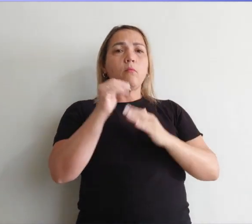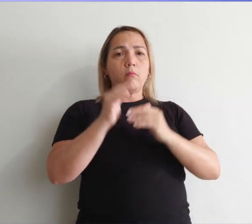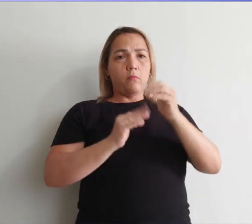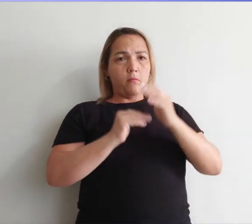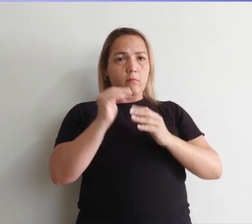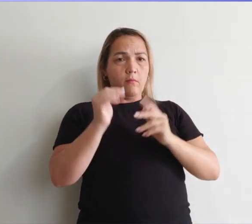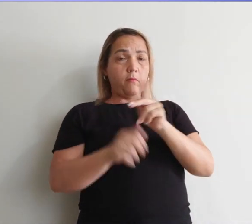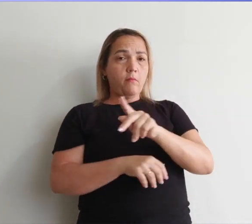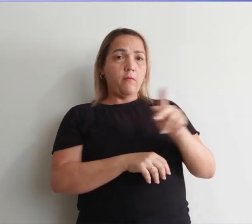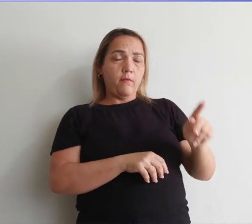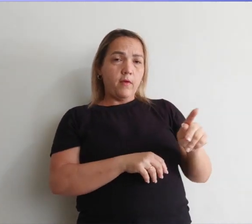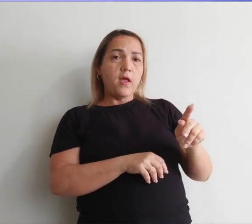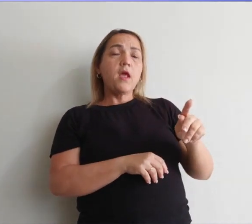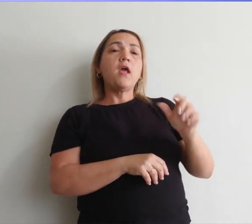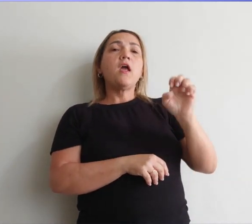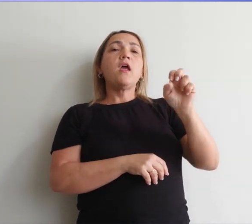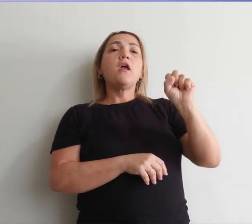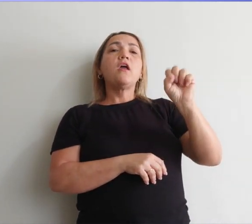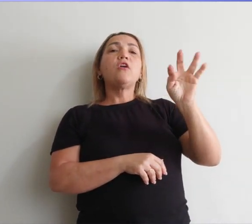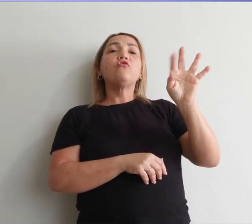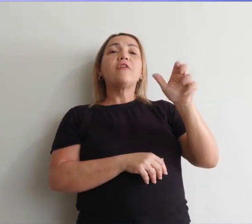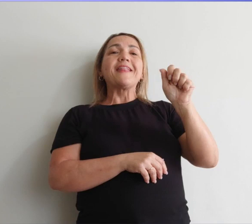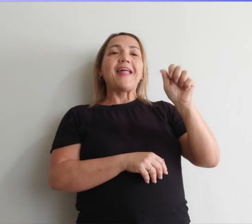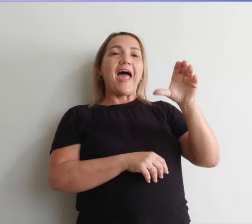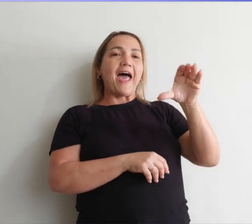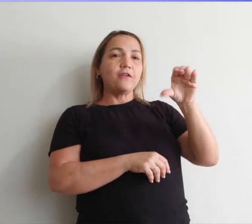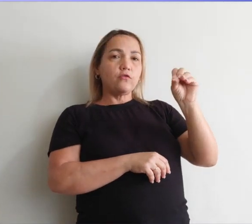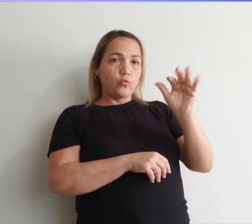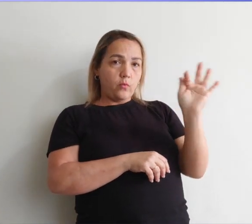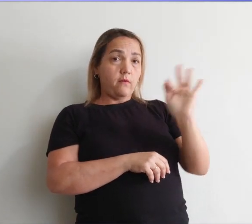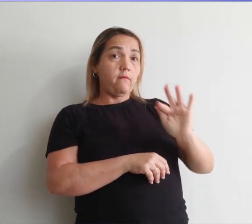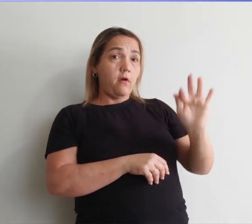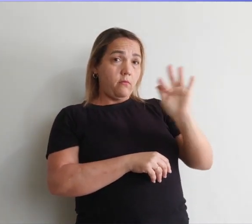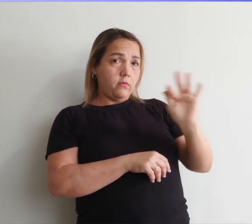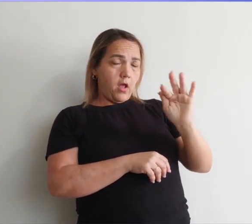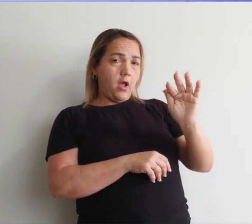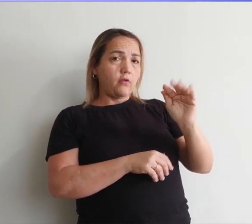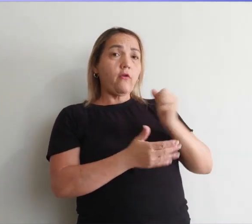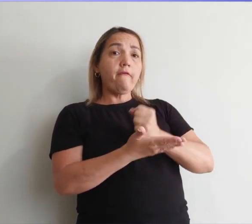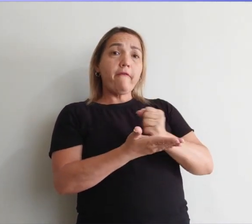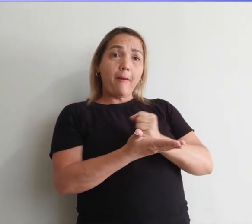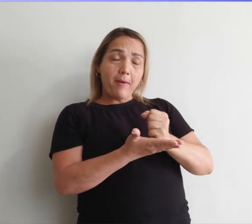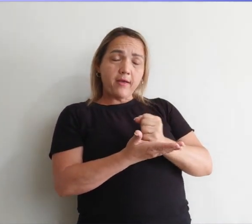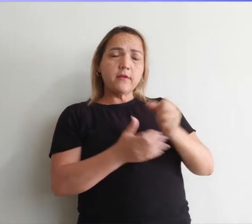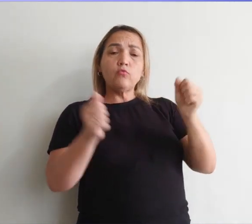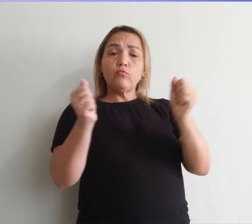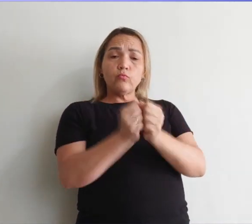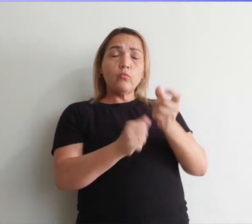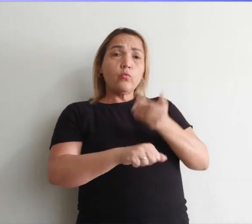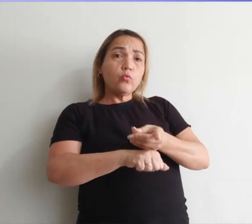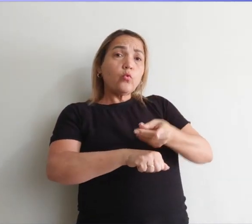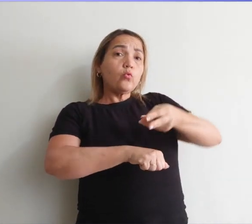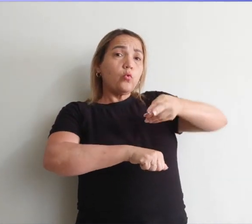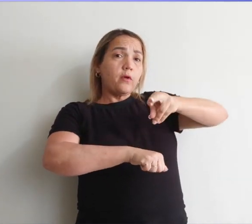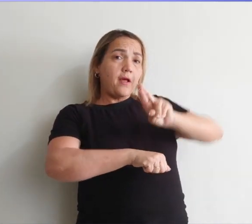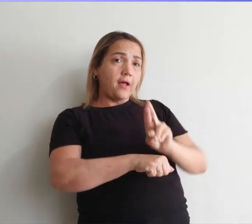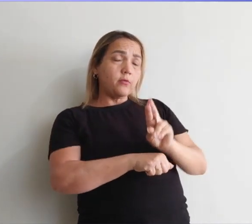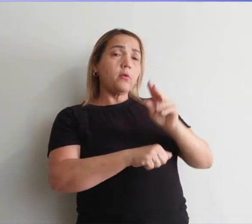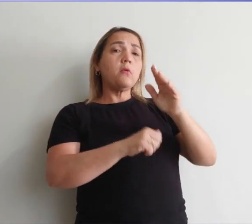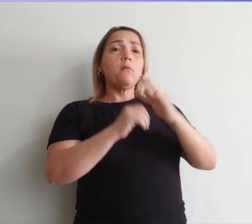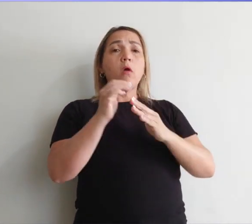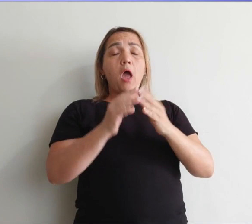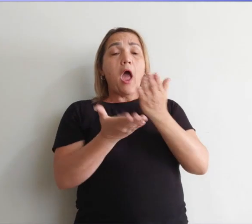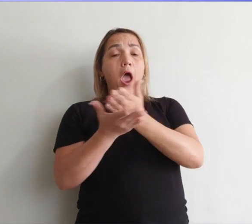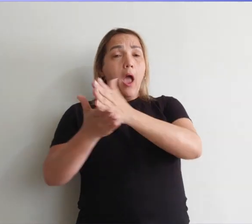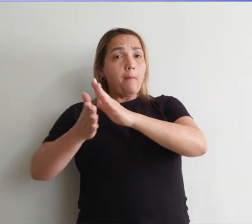Sá, para a Faculdade de Farmácia. E aí eu fiz doutorado junto com essas aulas, né? Terminei o